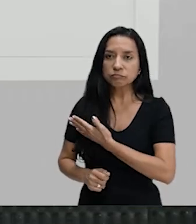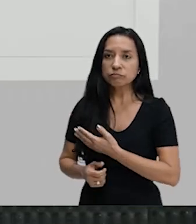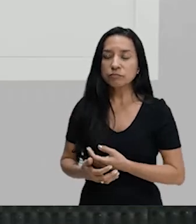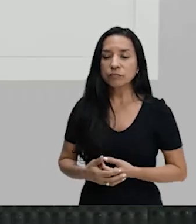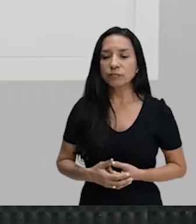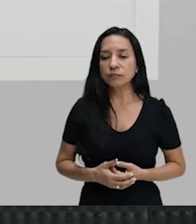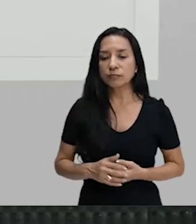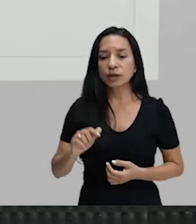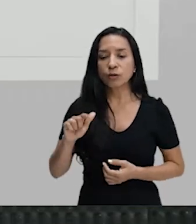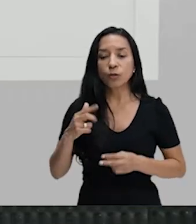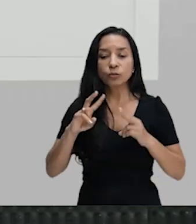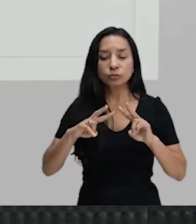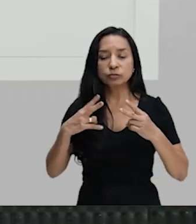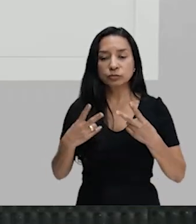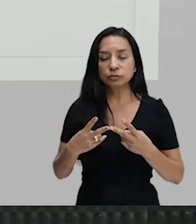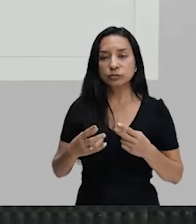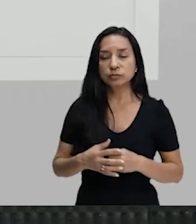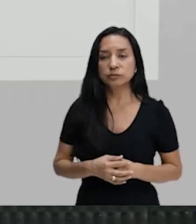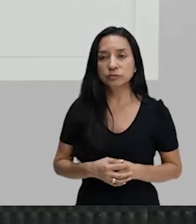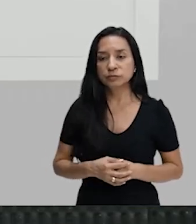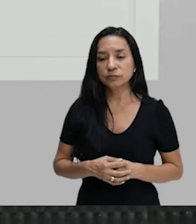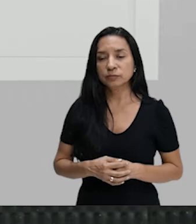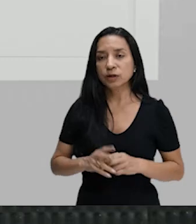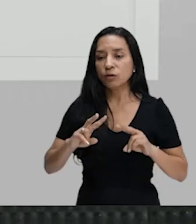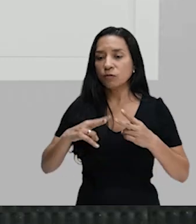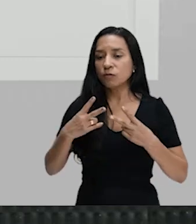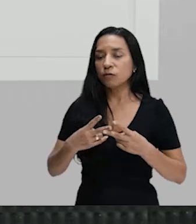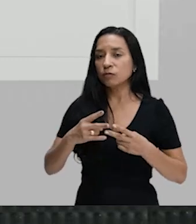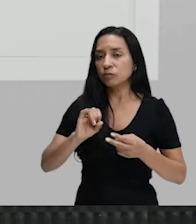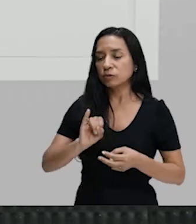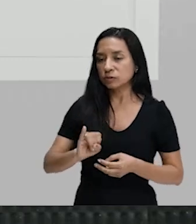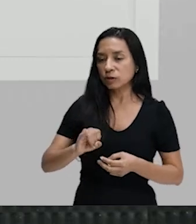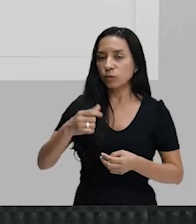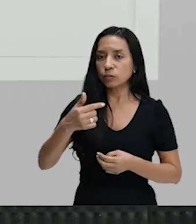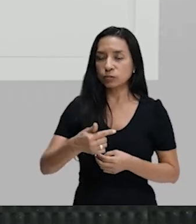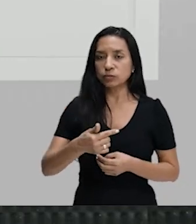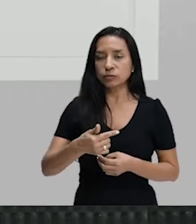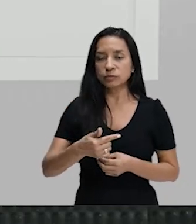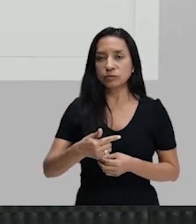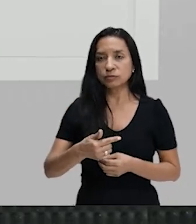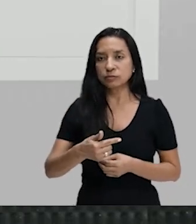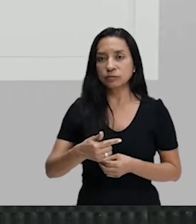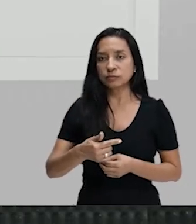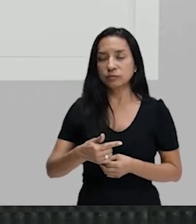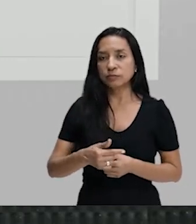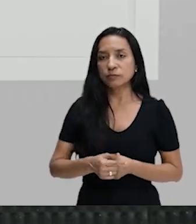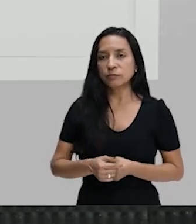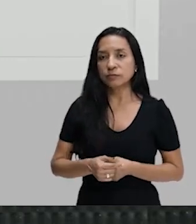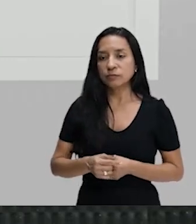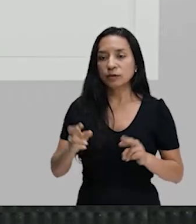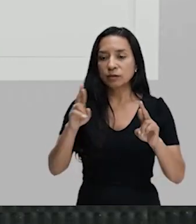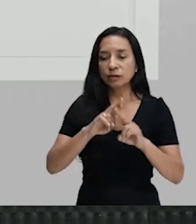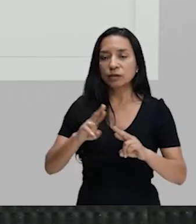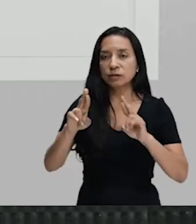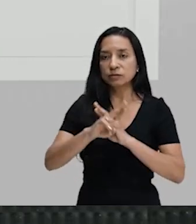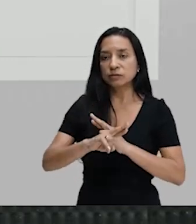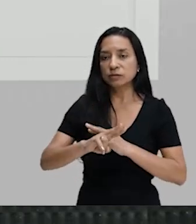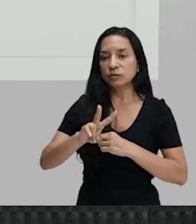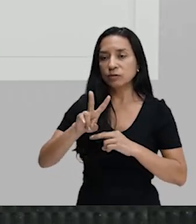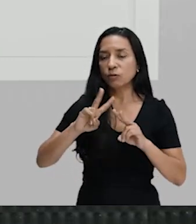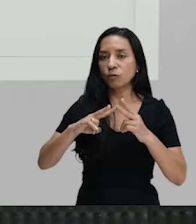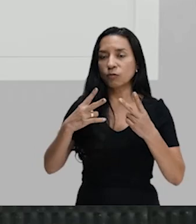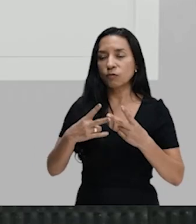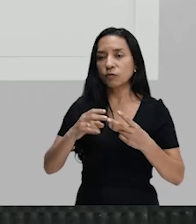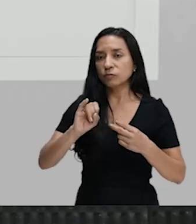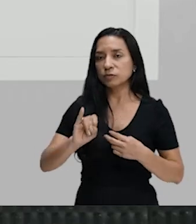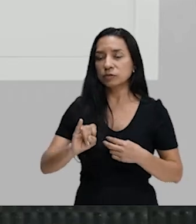um outro volume, o volume inicial 2, né? Então, quando eu relacionar o volume inicial 2 com